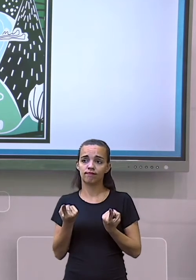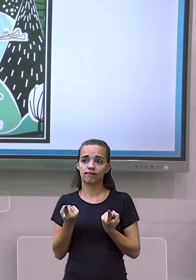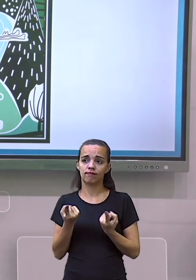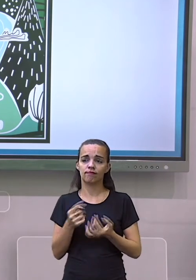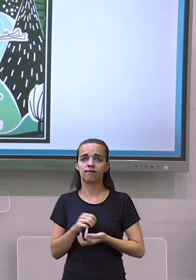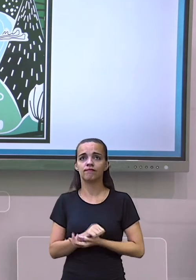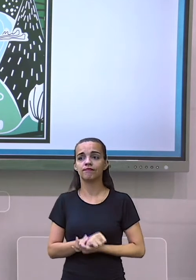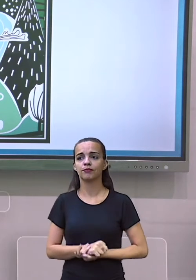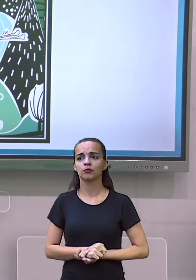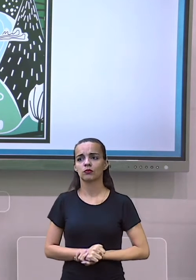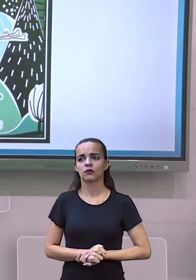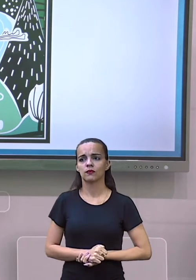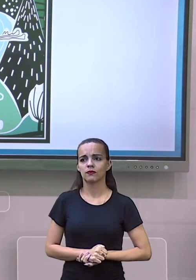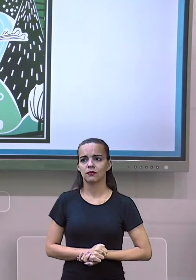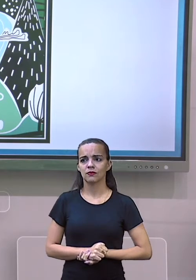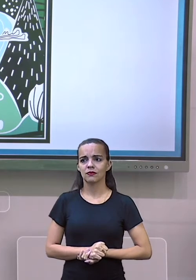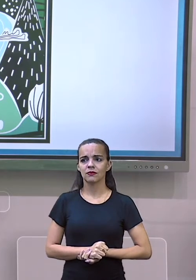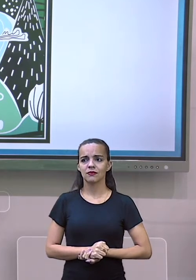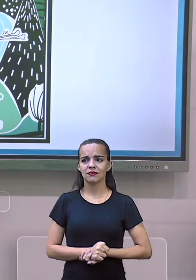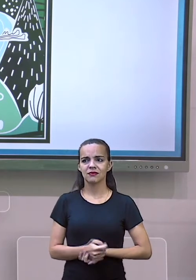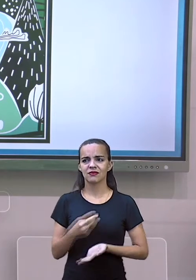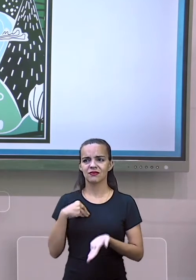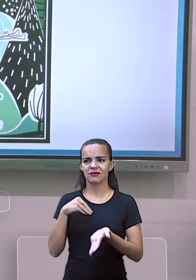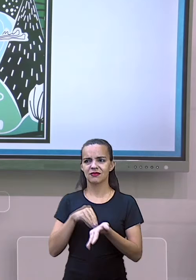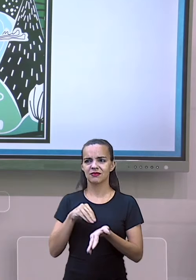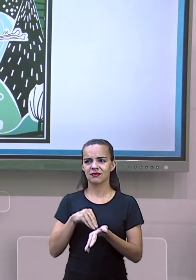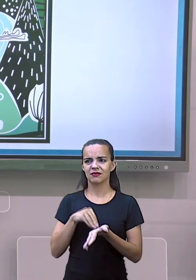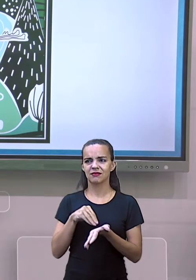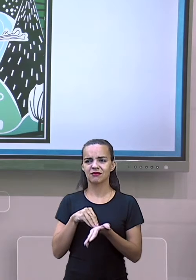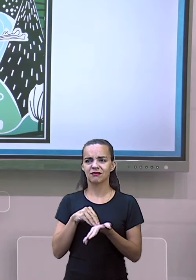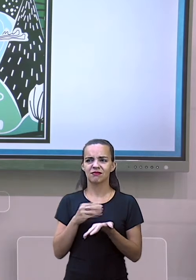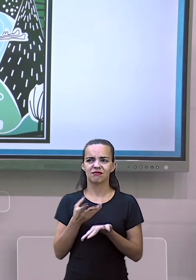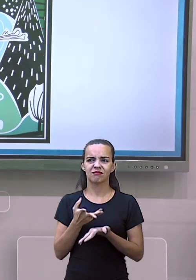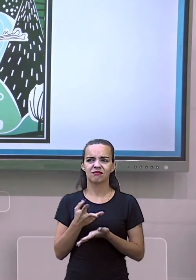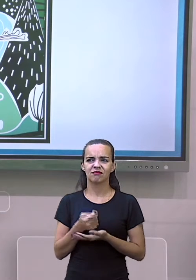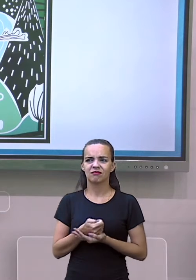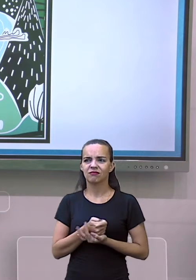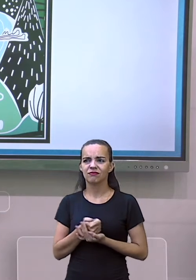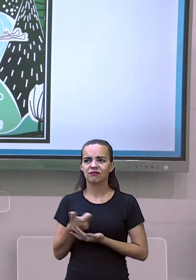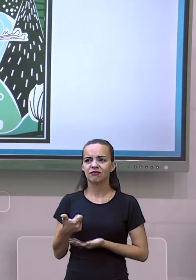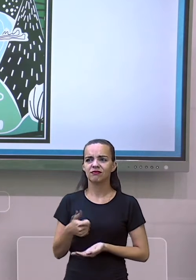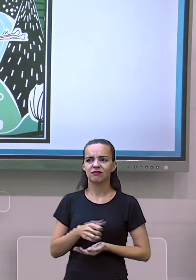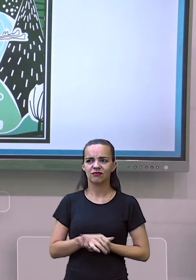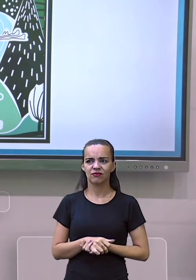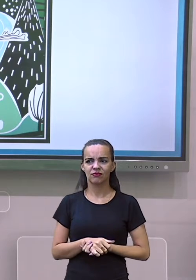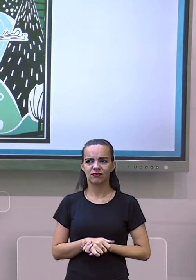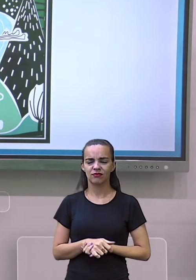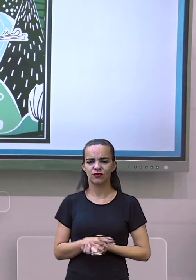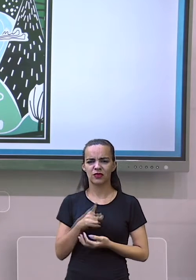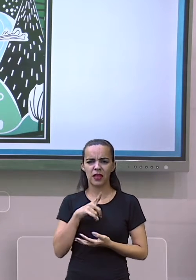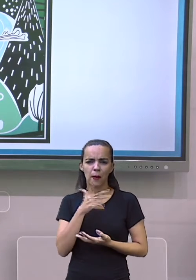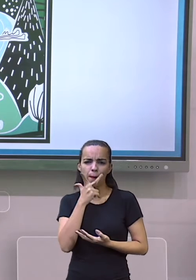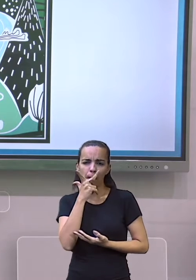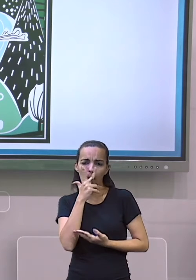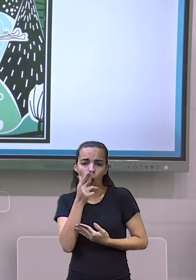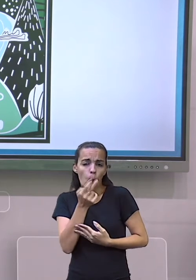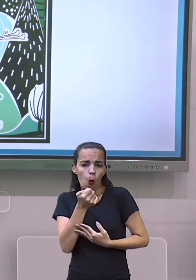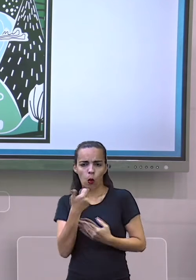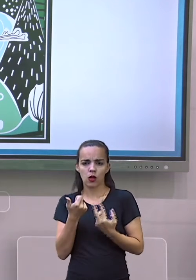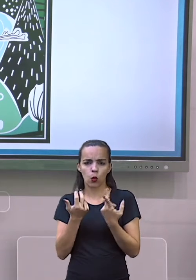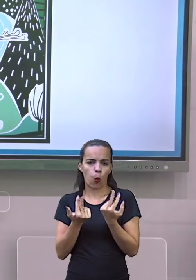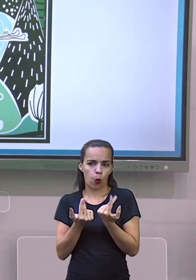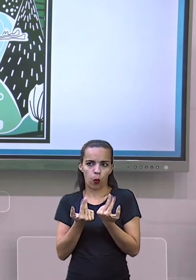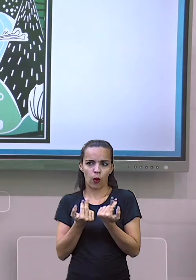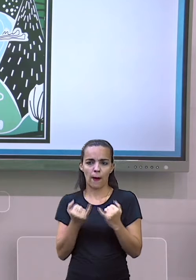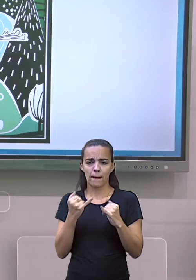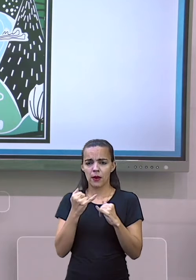com uma igualdade, quase um pé de igualdade, né? A